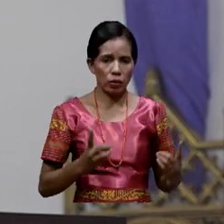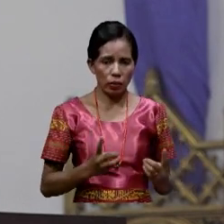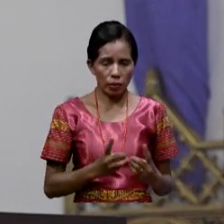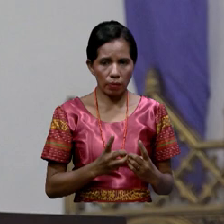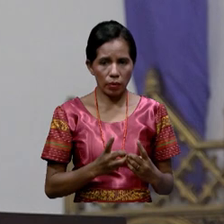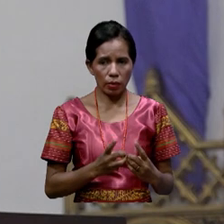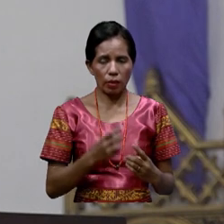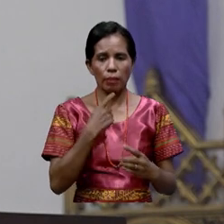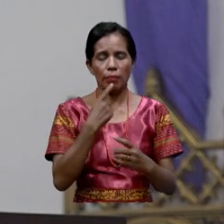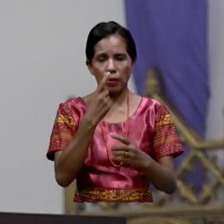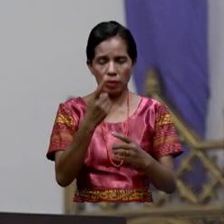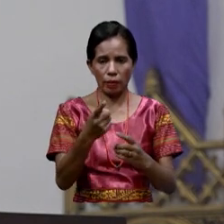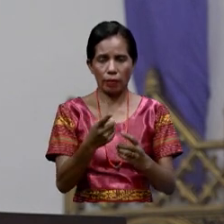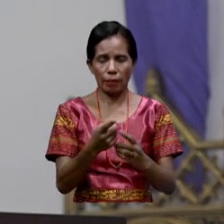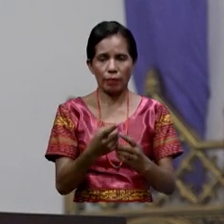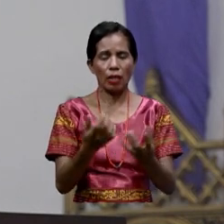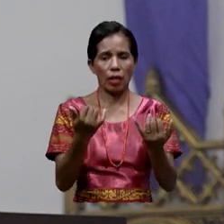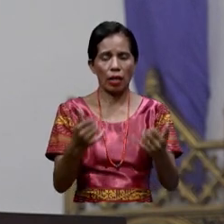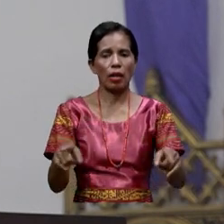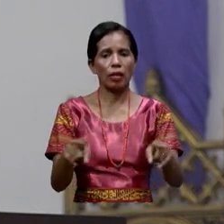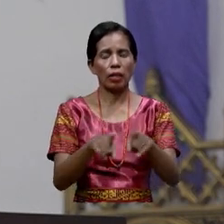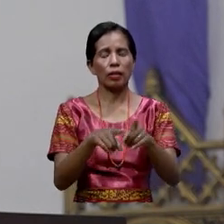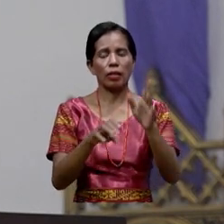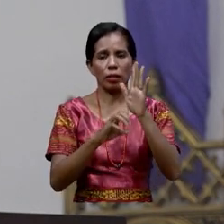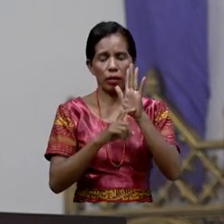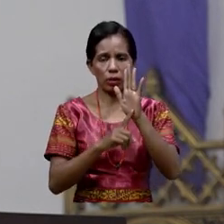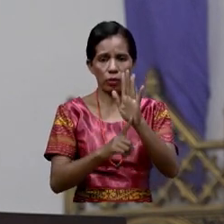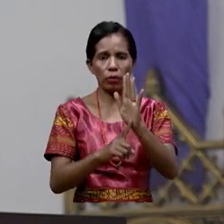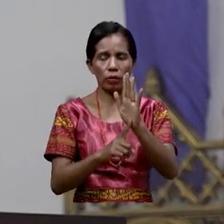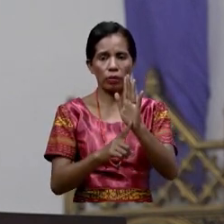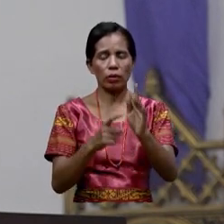ben hare i dene ma sinal identidade